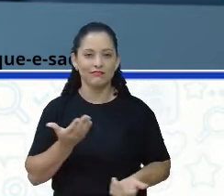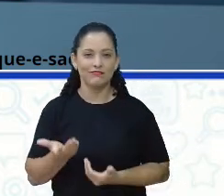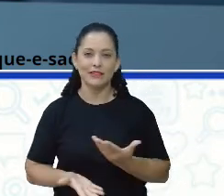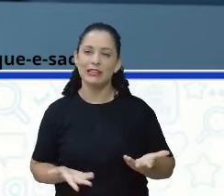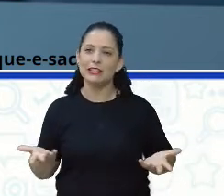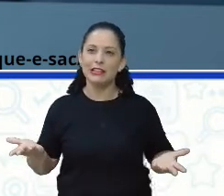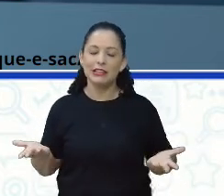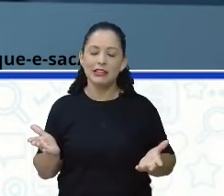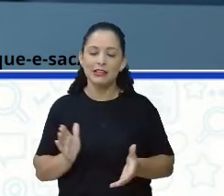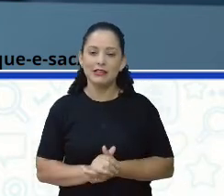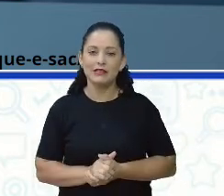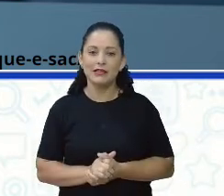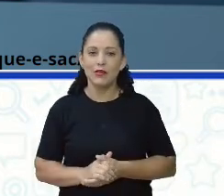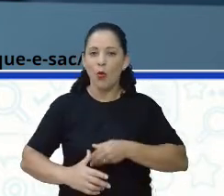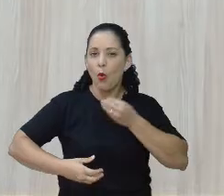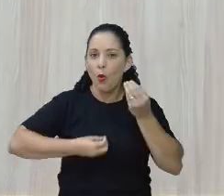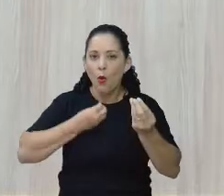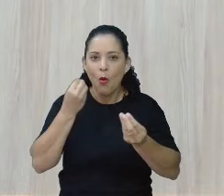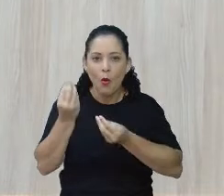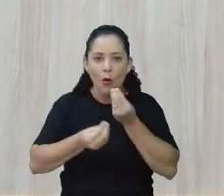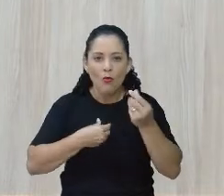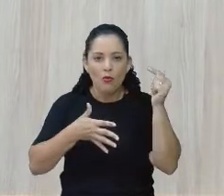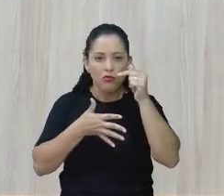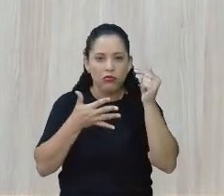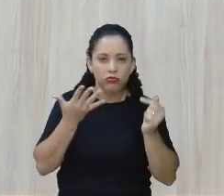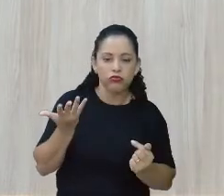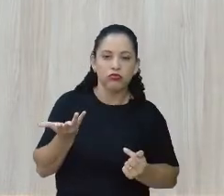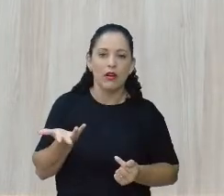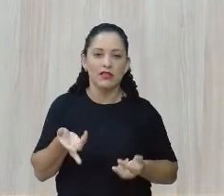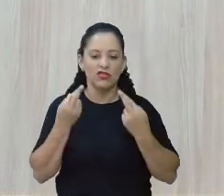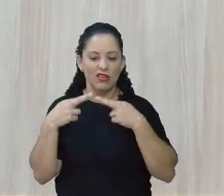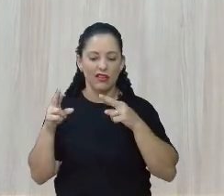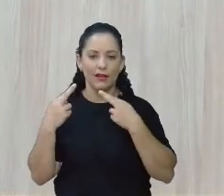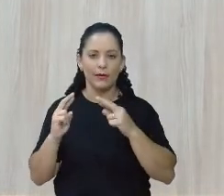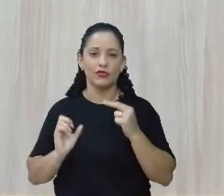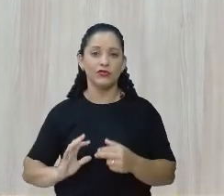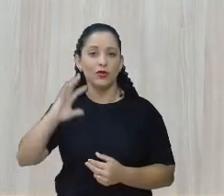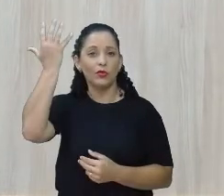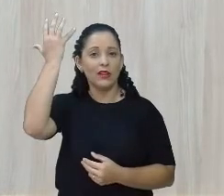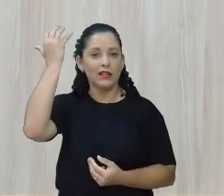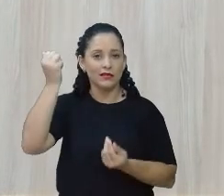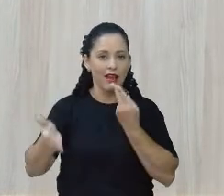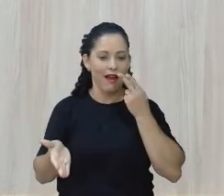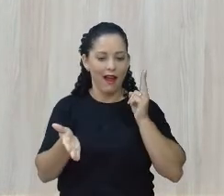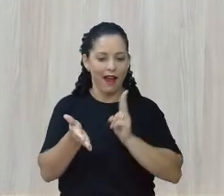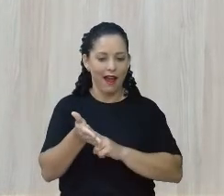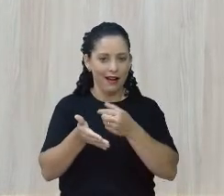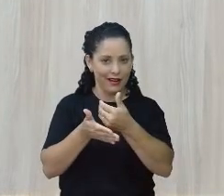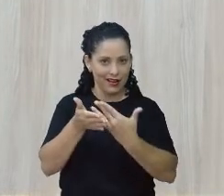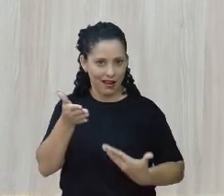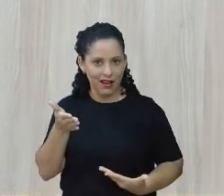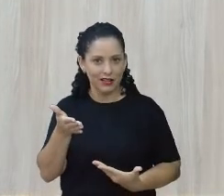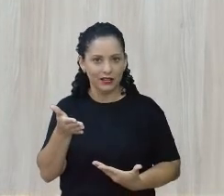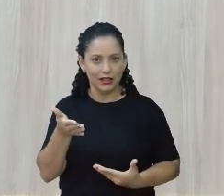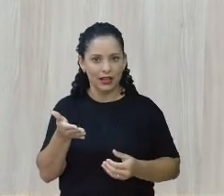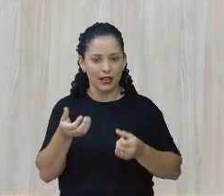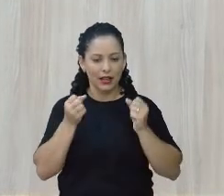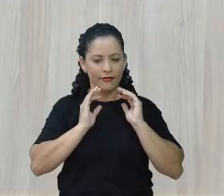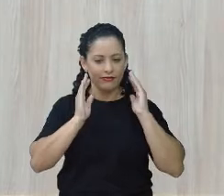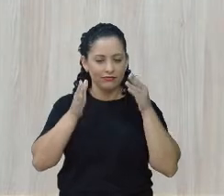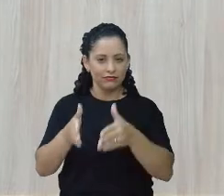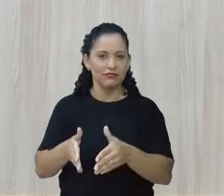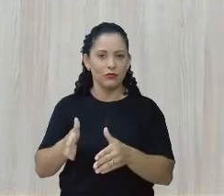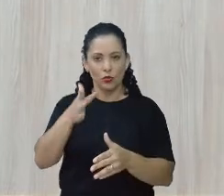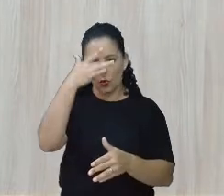aí eu queria falar de como essa reclamação ela é feita, né? Se a carta de reclamação ela fala diretamente com